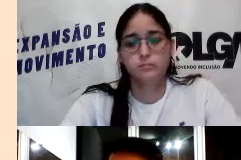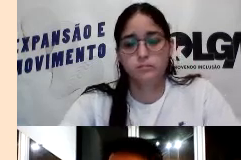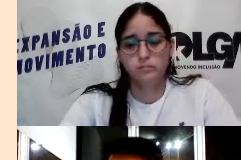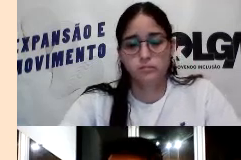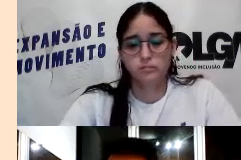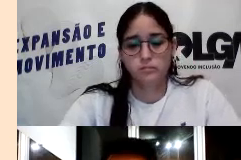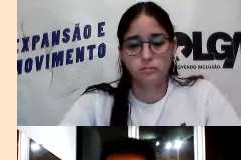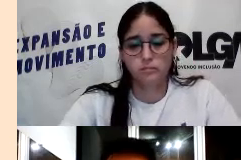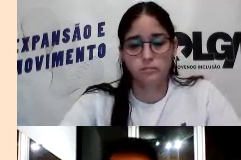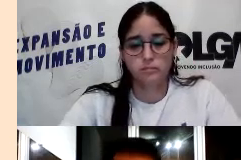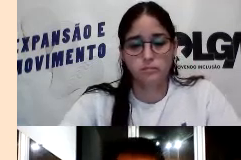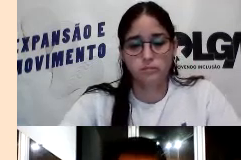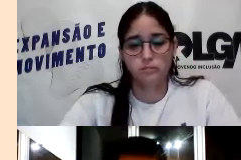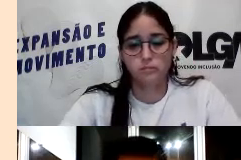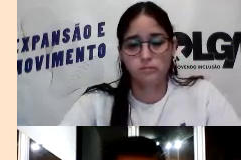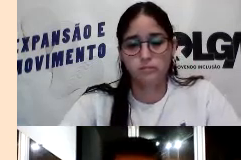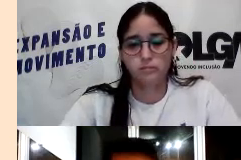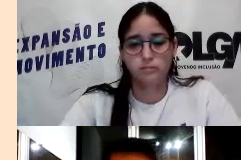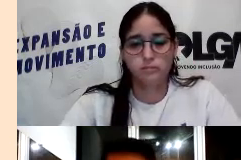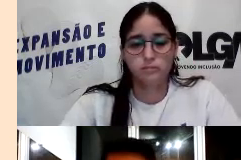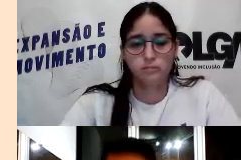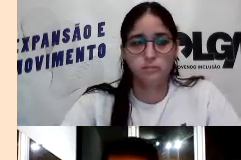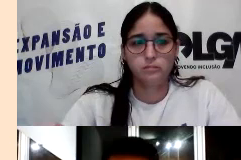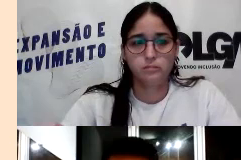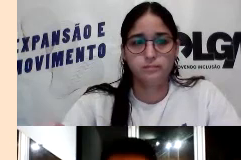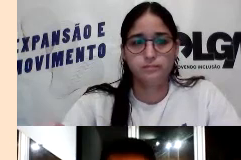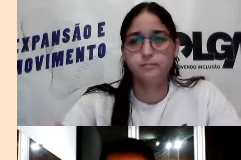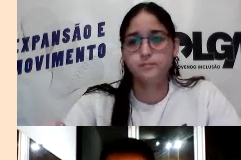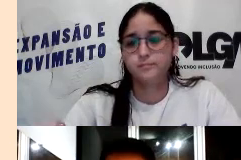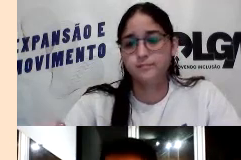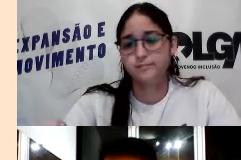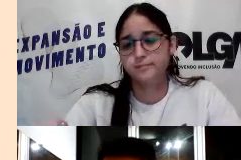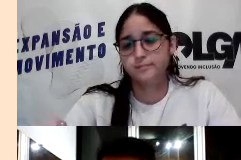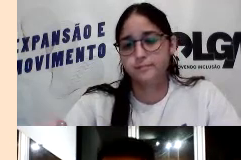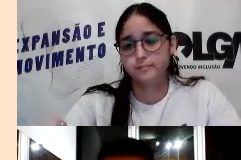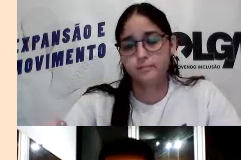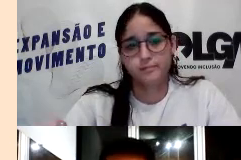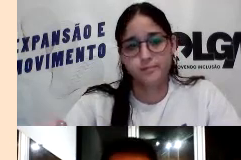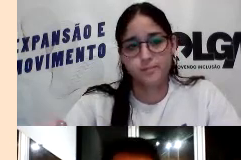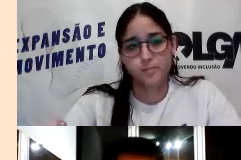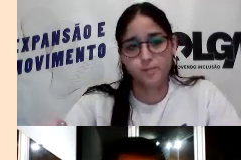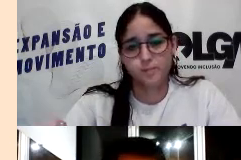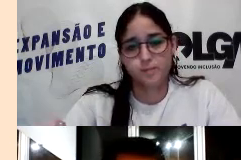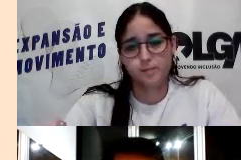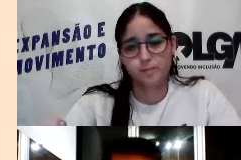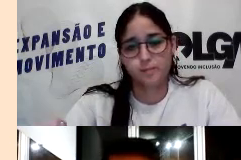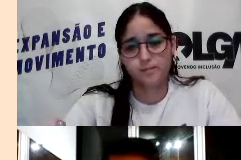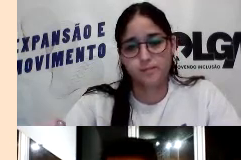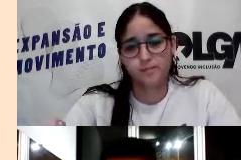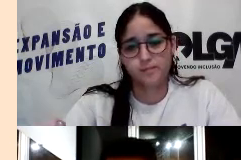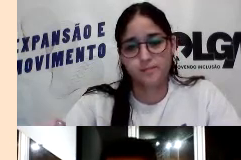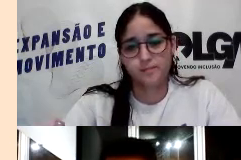fragilizadas pelo que ouviram, pela forma que foi aplicada essa conversa, pelo local, pelo momento,